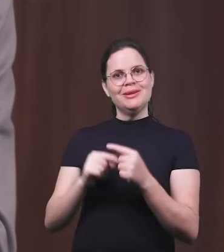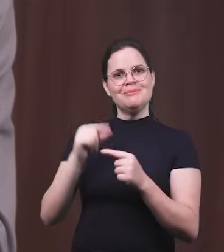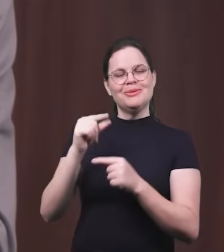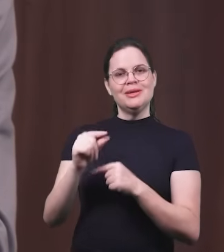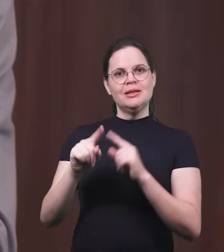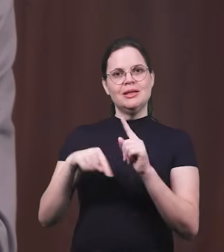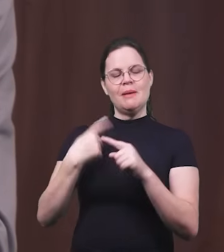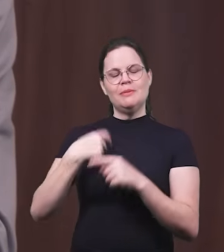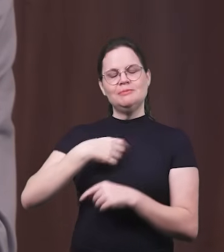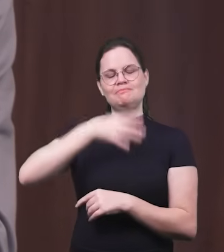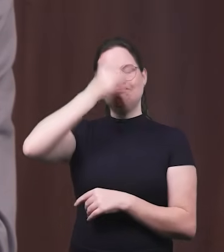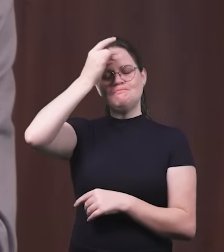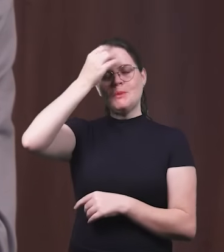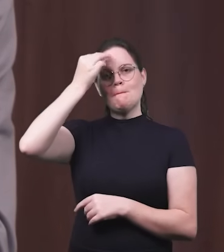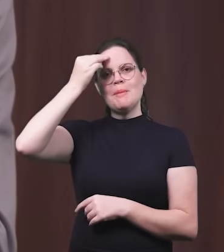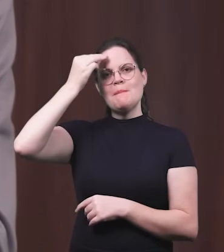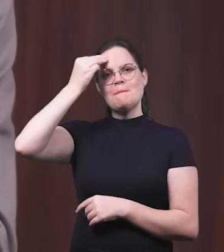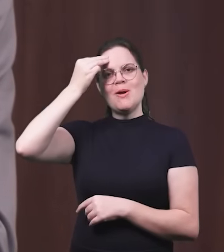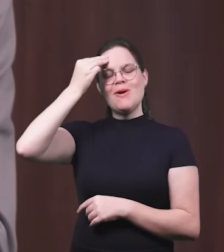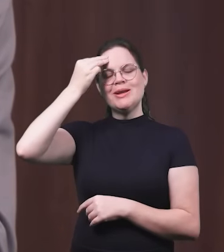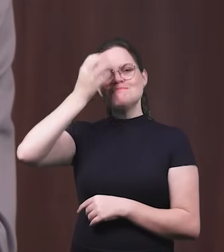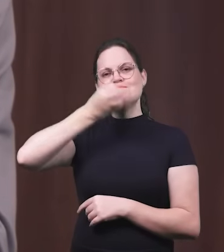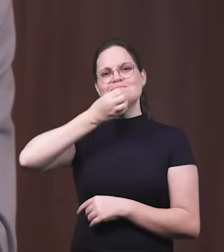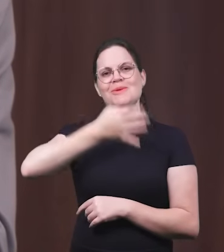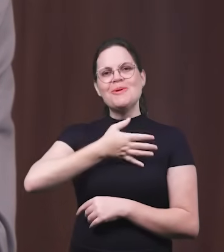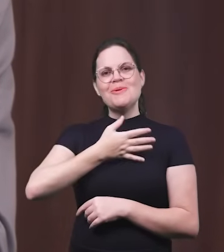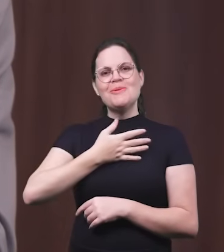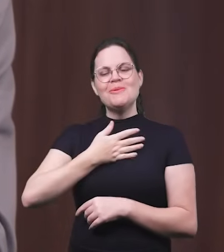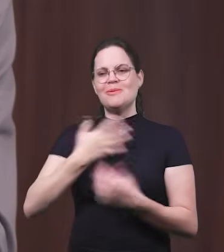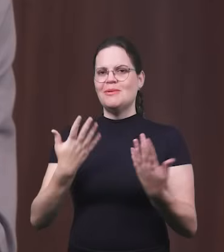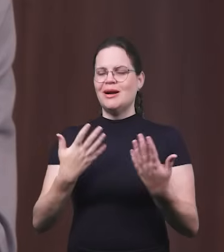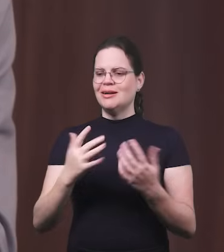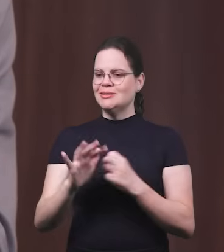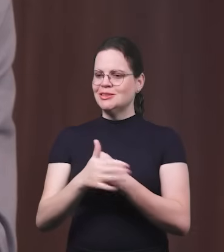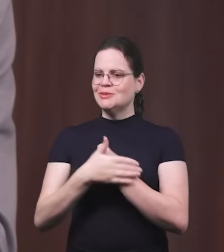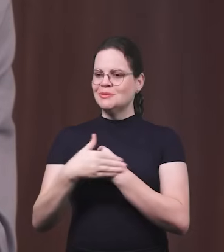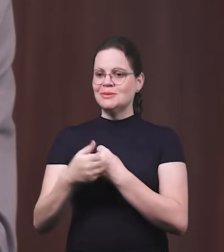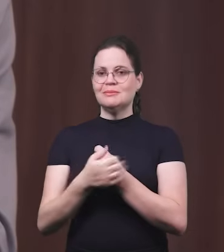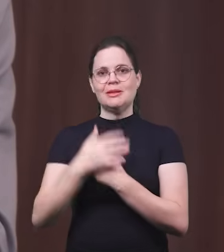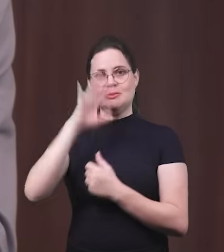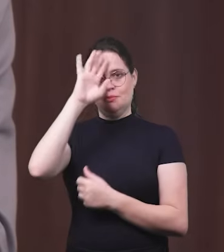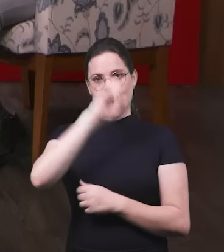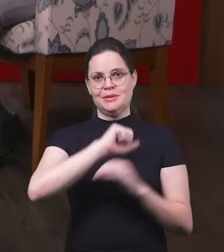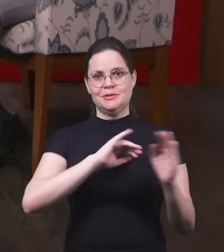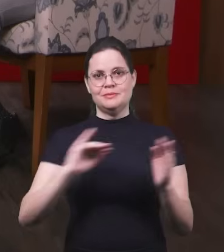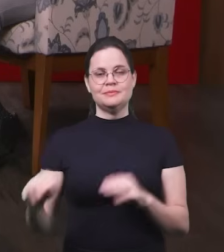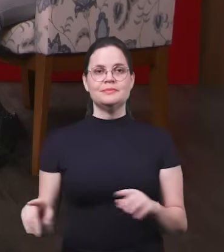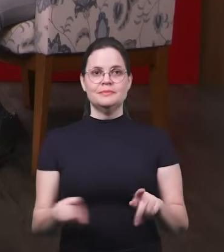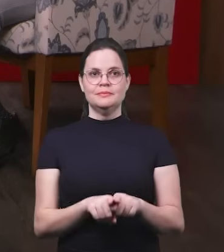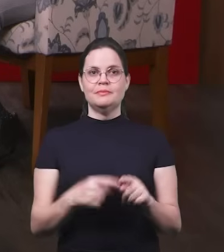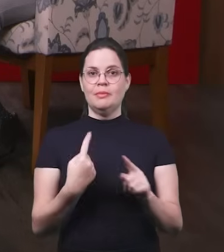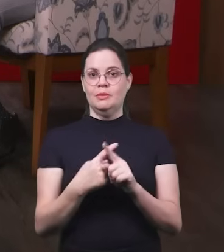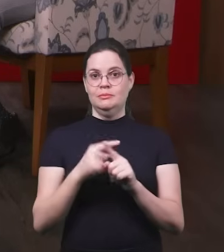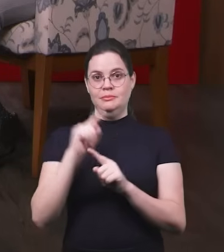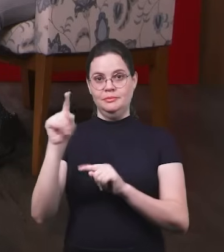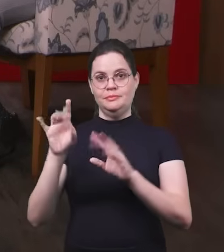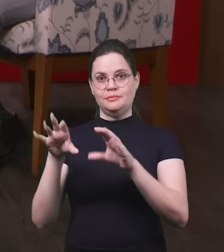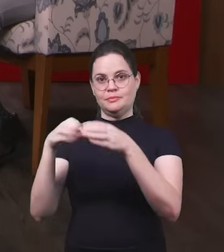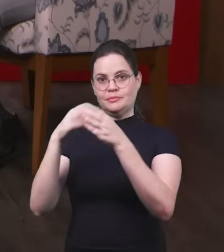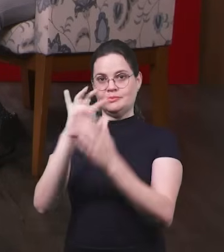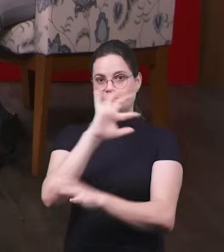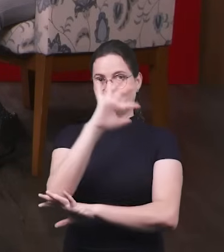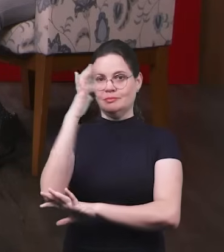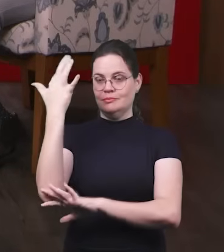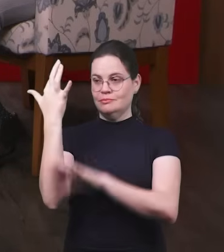que formaram em nós memórias desse ninho, desse momento acolhedor. Sim, pastor, até porque o ninho, né, em si